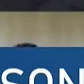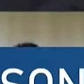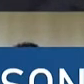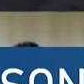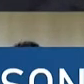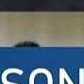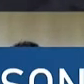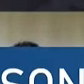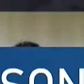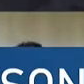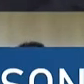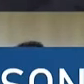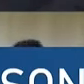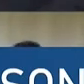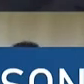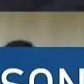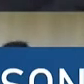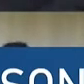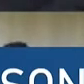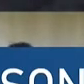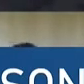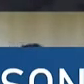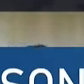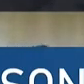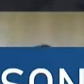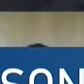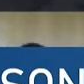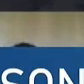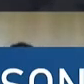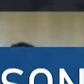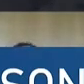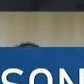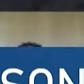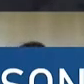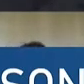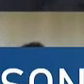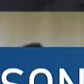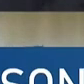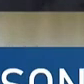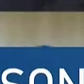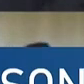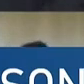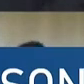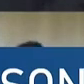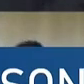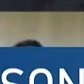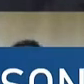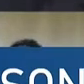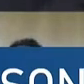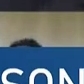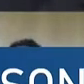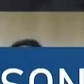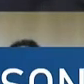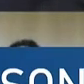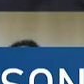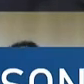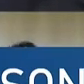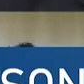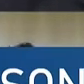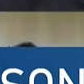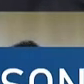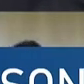provas já colhidas anteriormente e ela é o início de uma nova produção